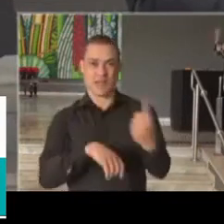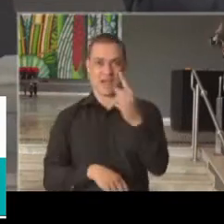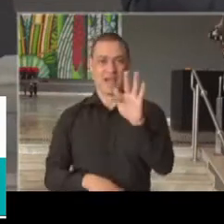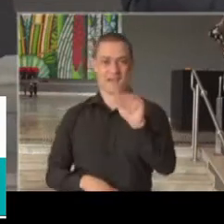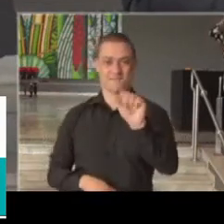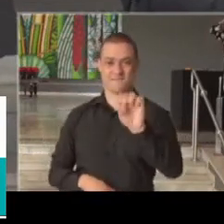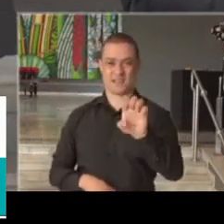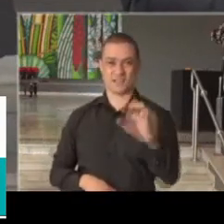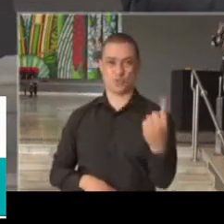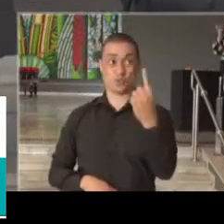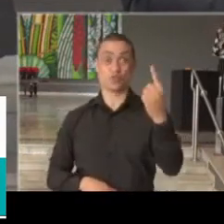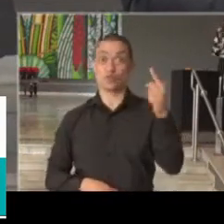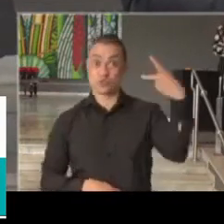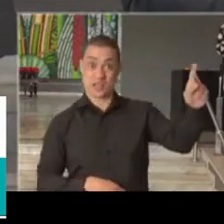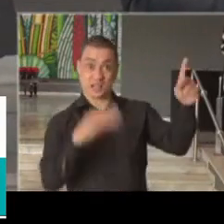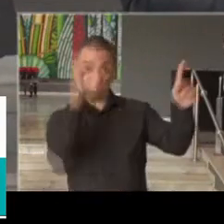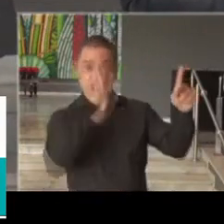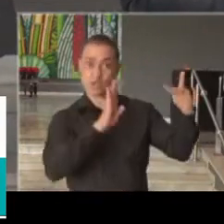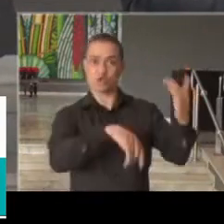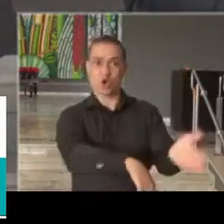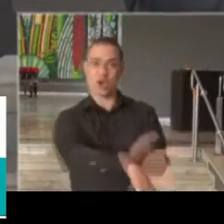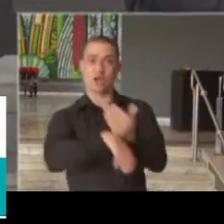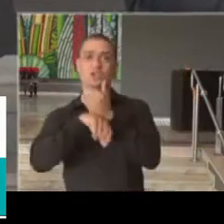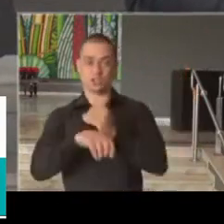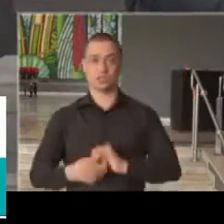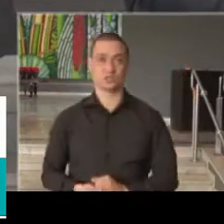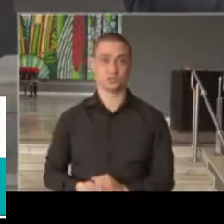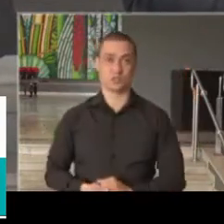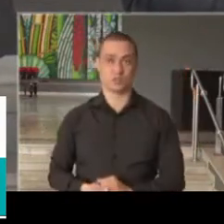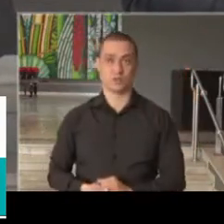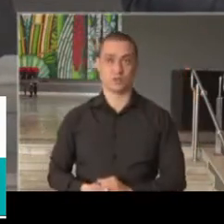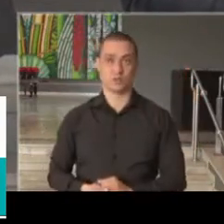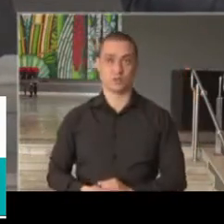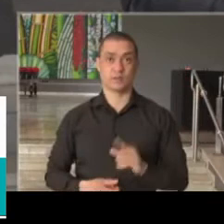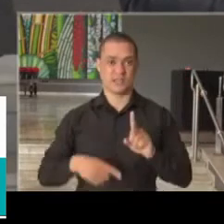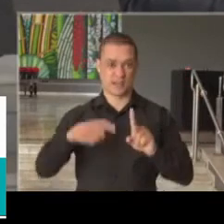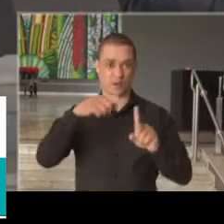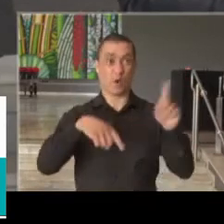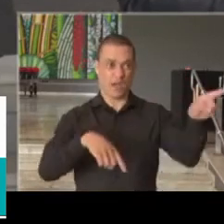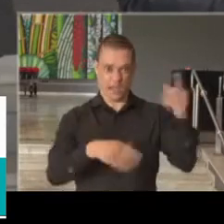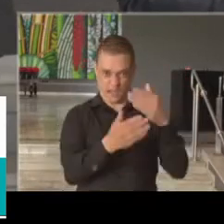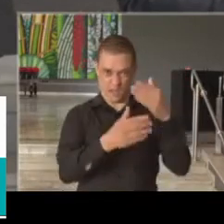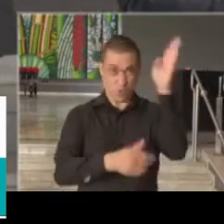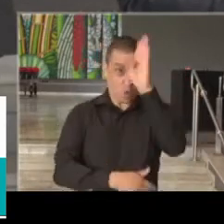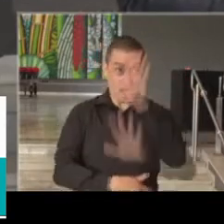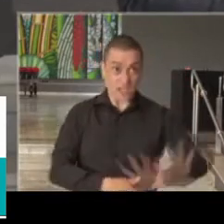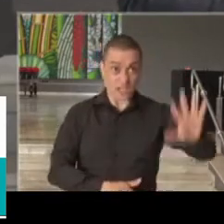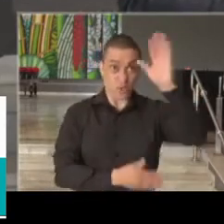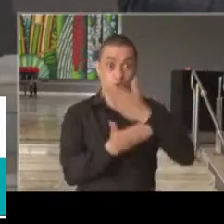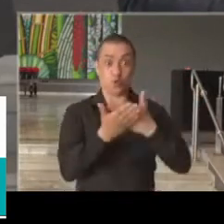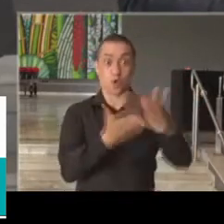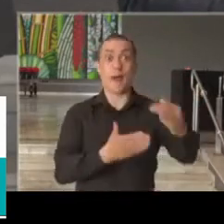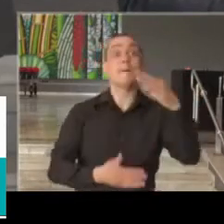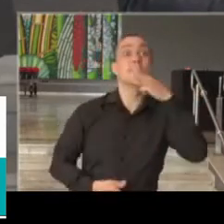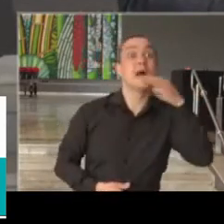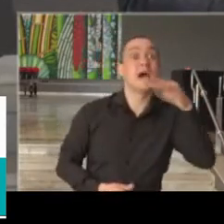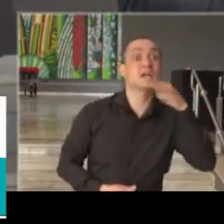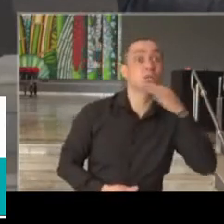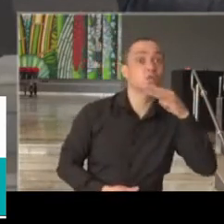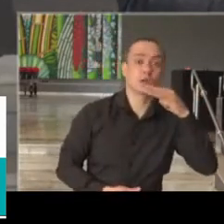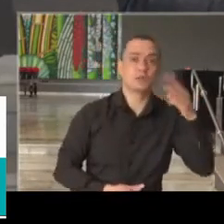fase do plano nacional. Ele traz para janeiro a primeira fase que estava